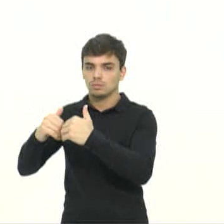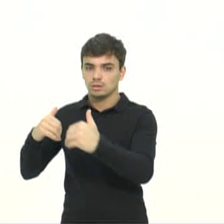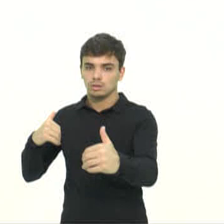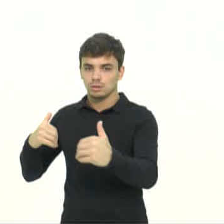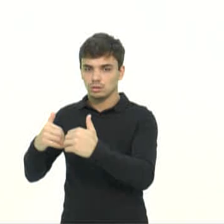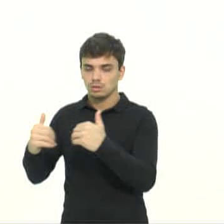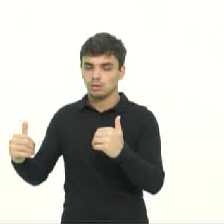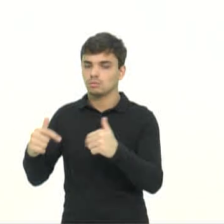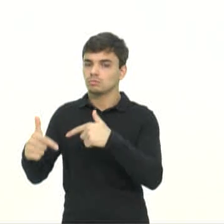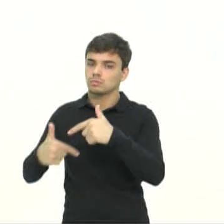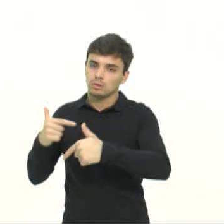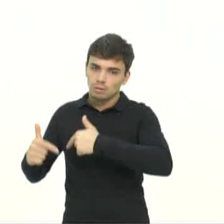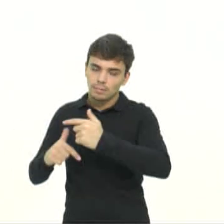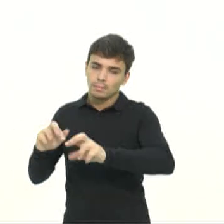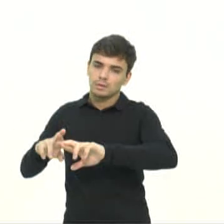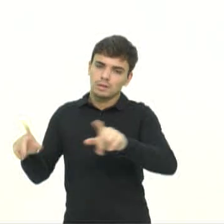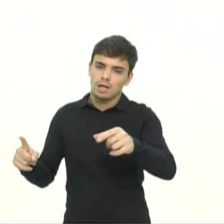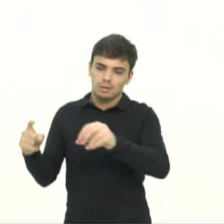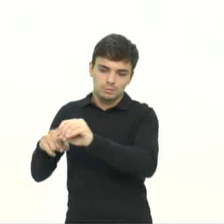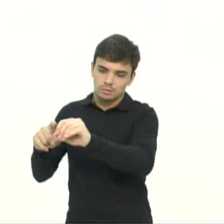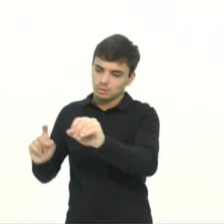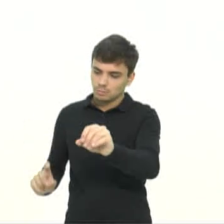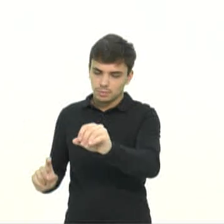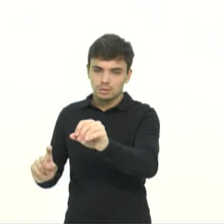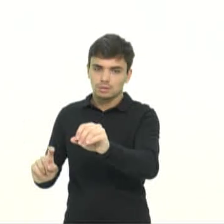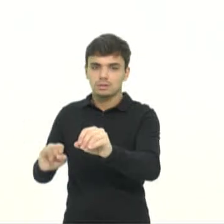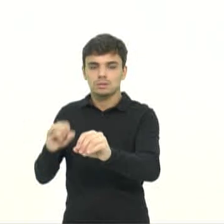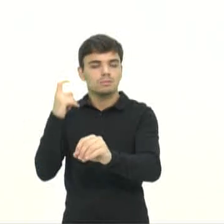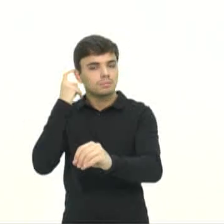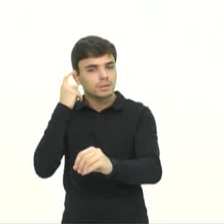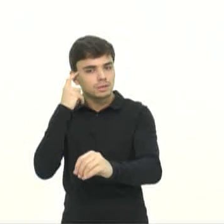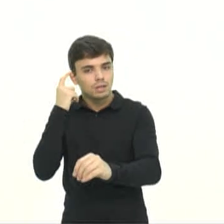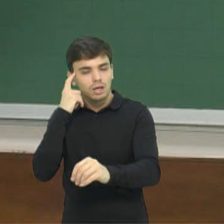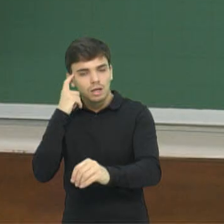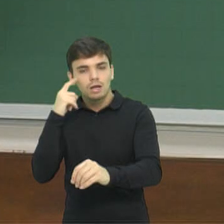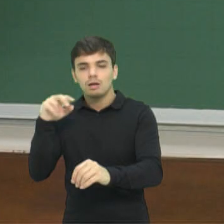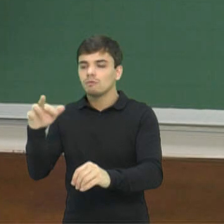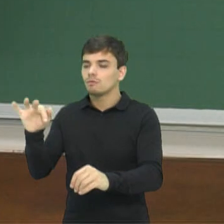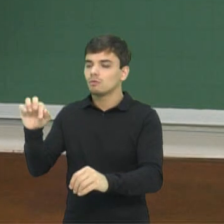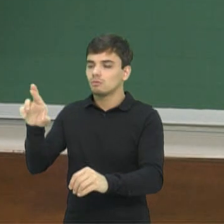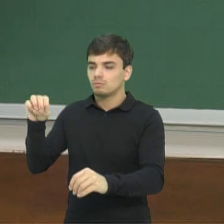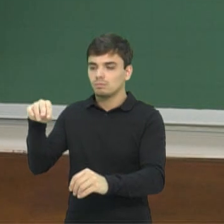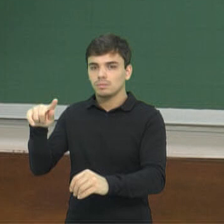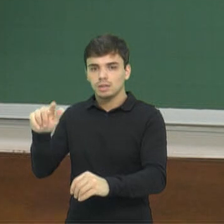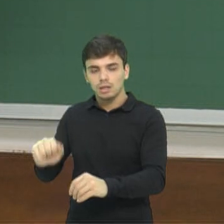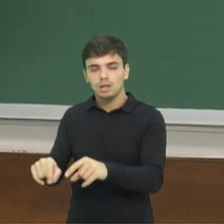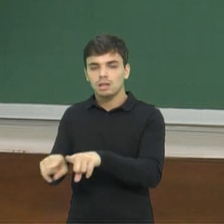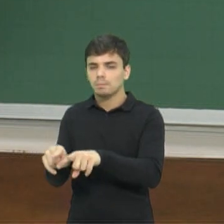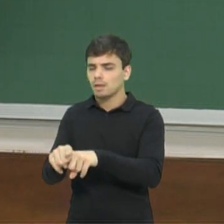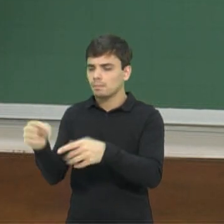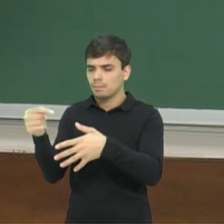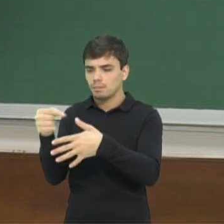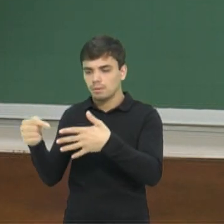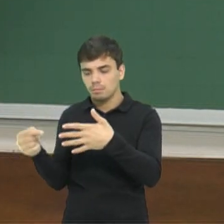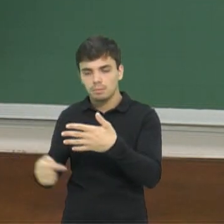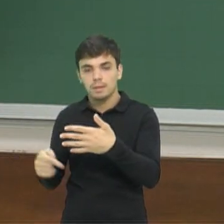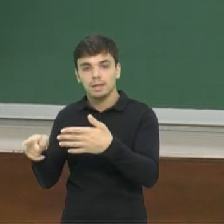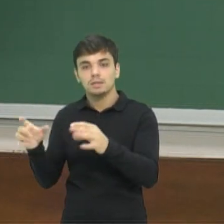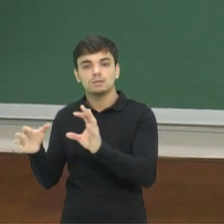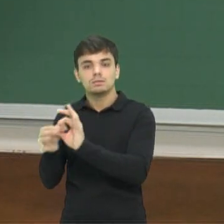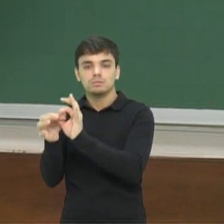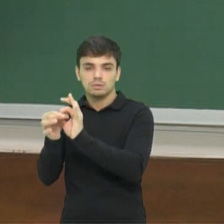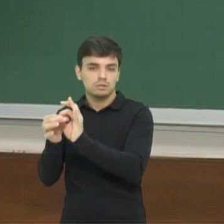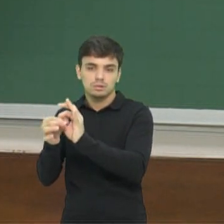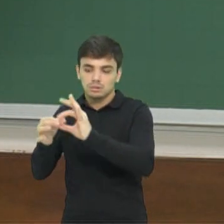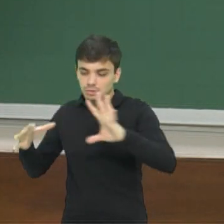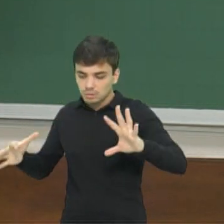organismos são independentes ali um do outro, eles não estão grudados. Você pensa lá no formigueiro, no cupinzeiro, no vespeiro, né? Então todos esses animaizinhos você vê